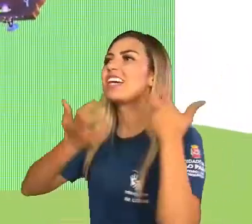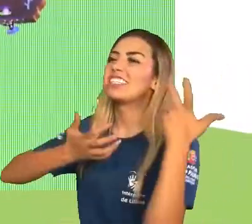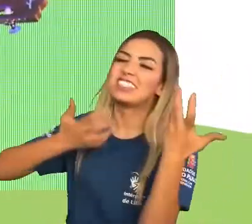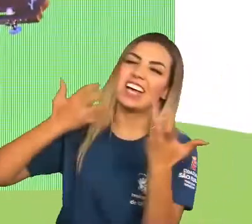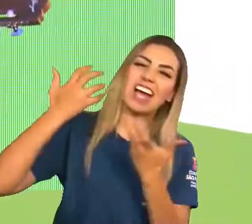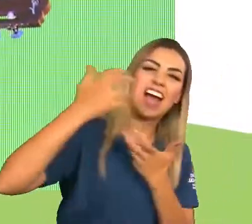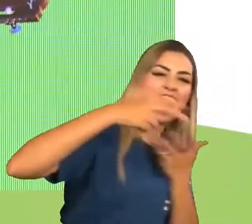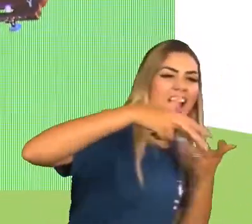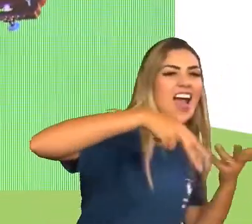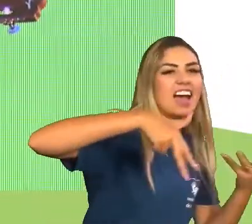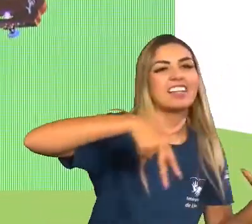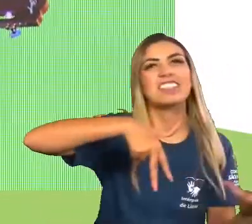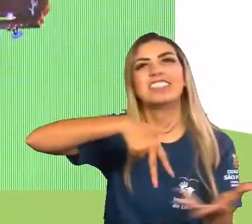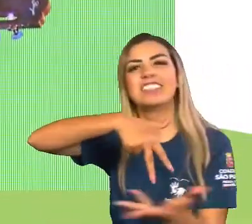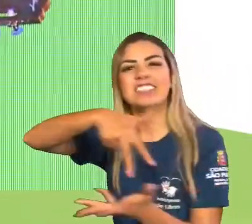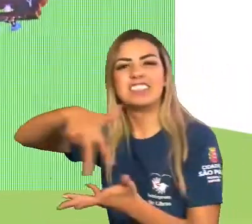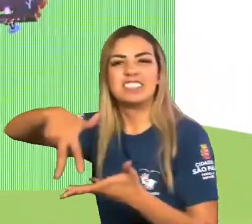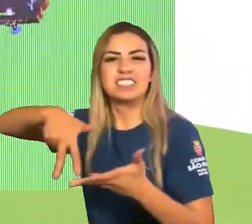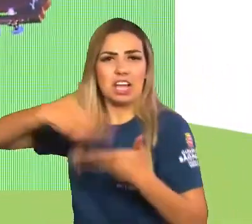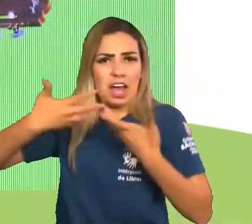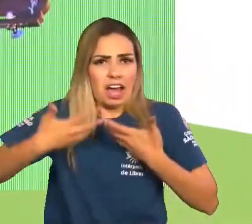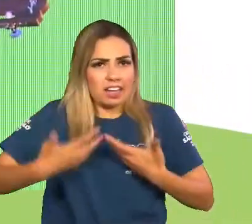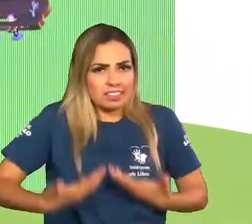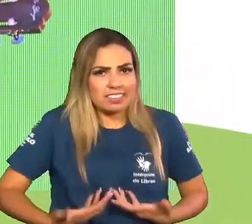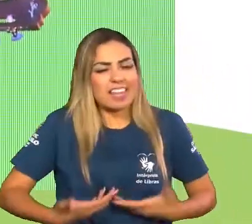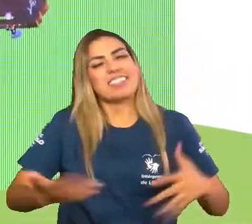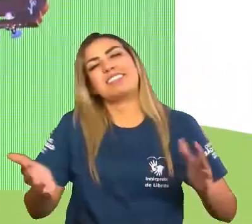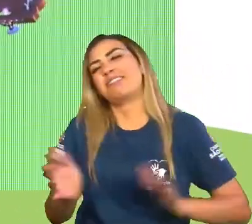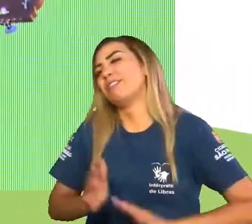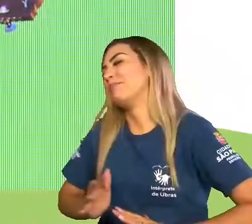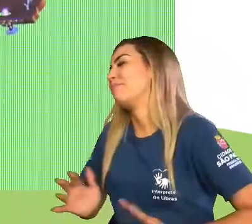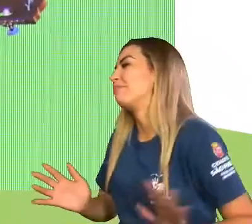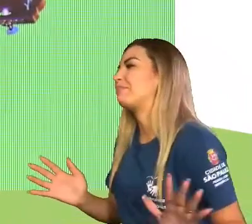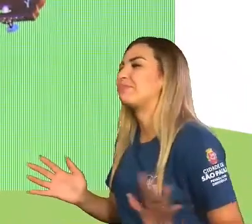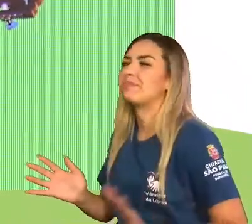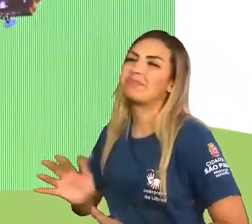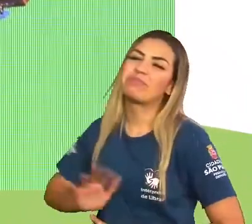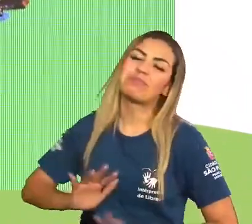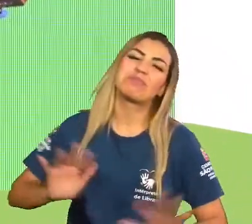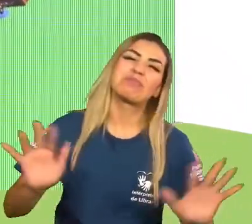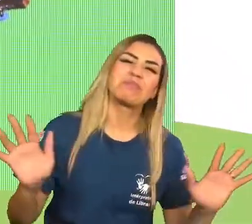gente dança, e a gente não se cansa